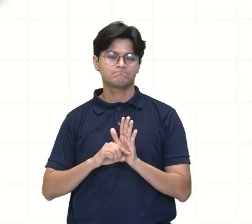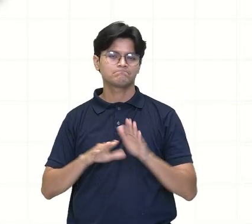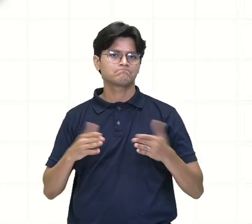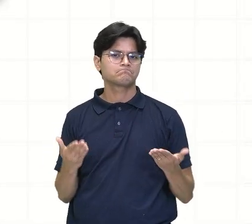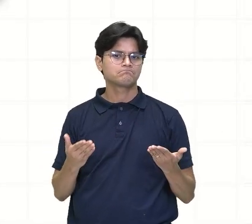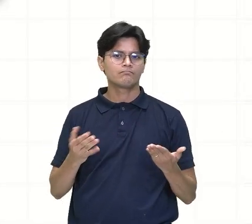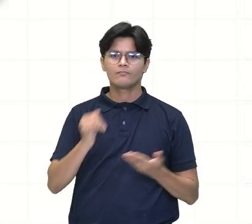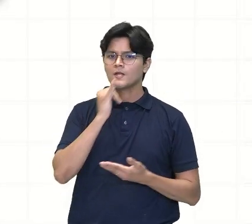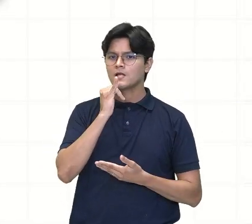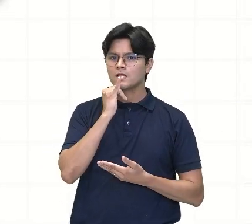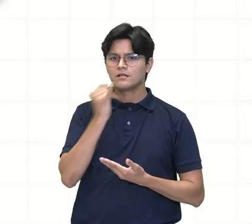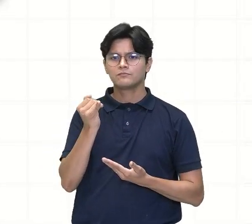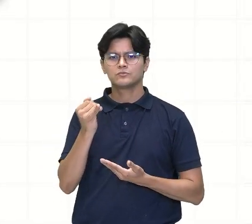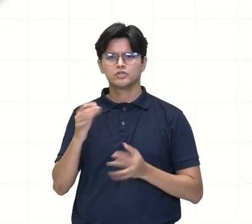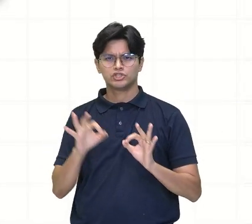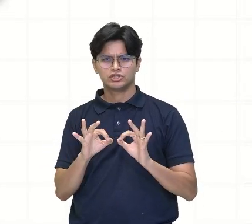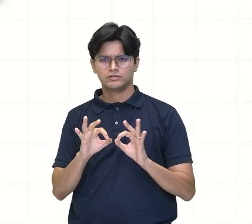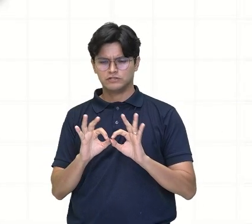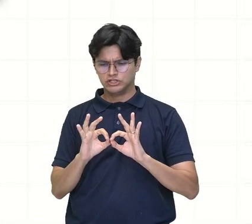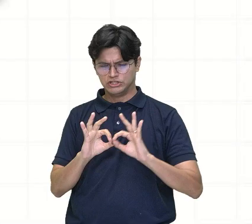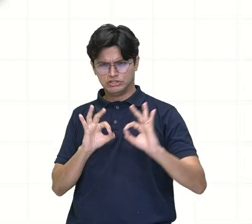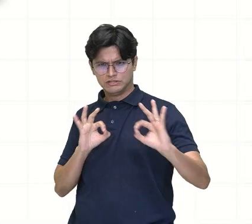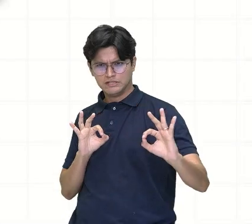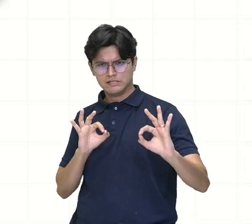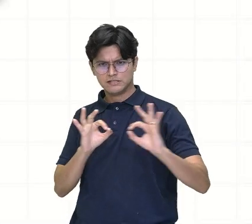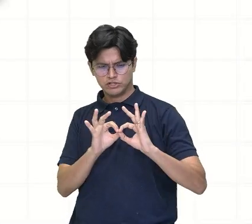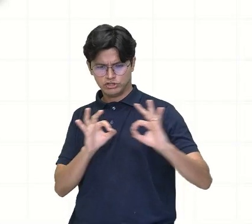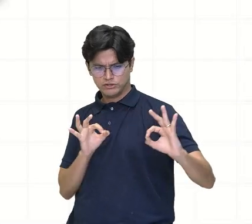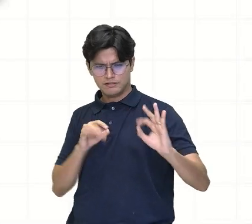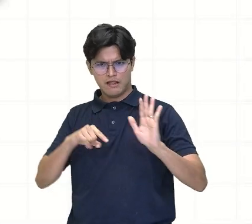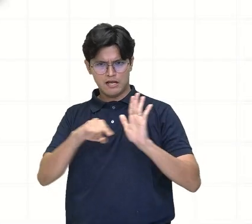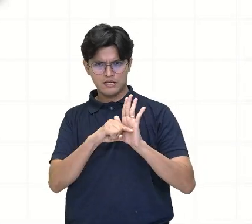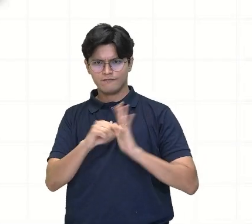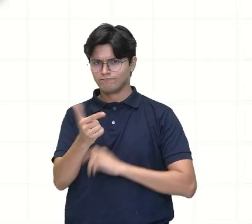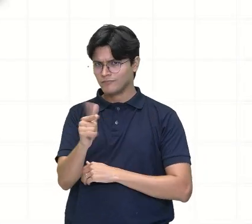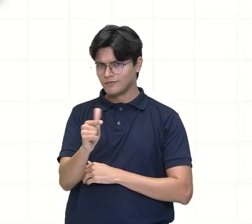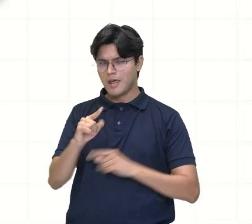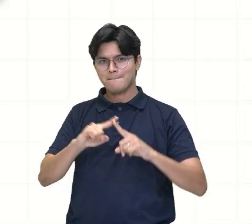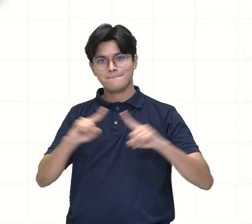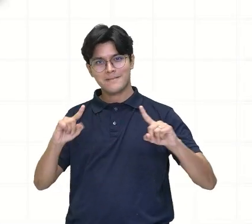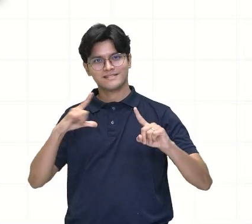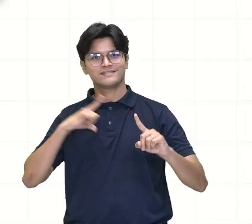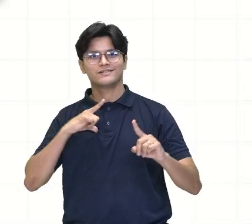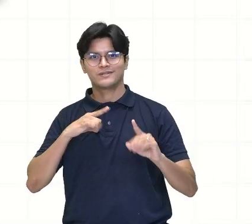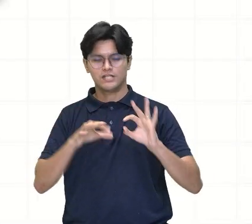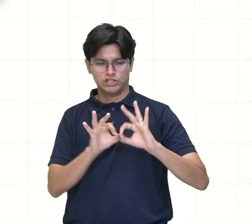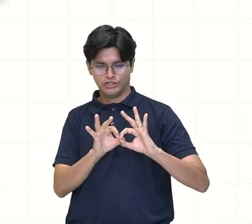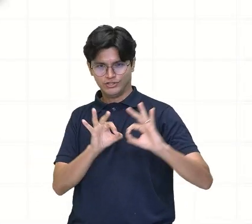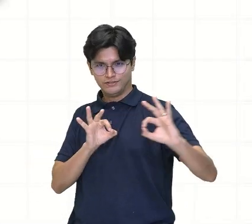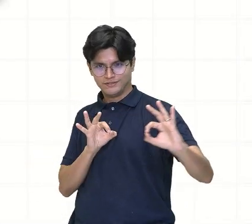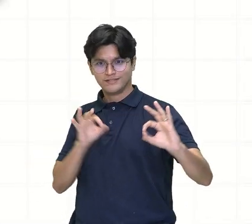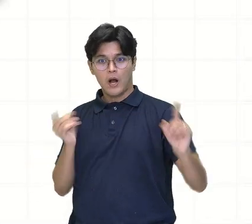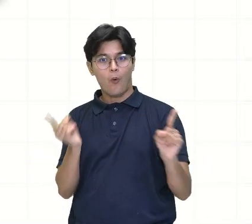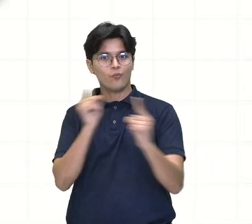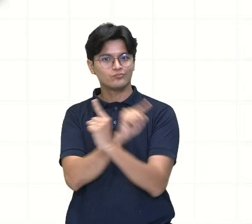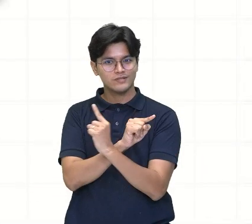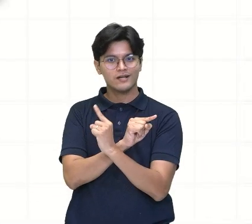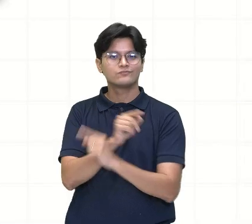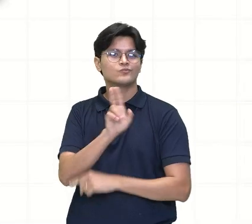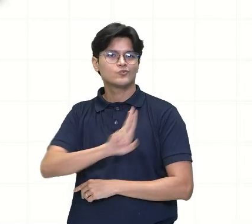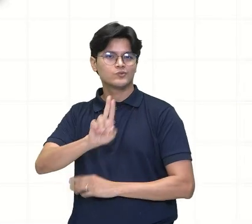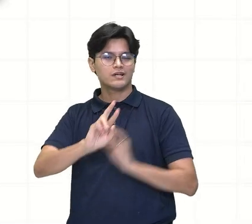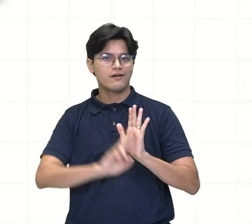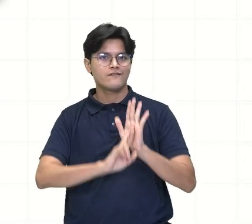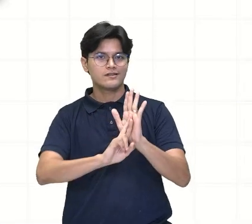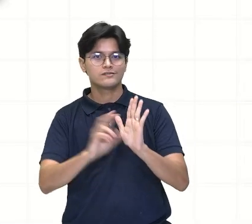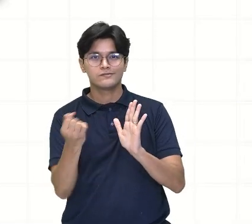distâncias negativas não existem, mas existem distâncias ao contrário. E a gente conta como negativo. Aí ele fez menos